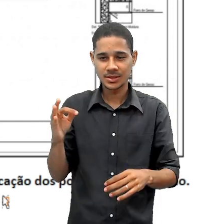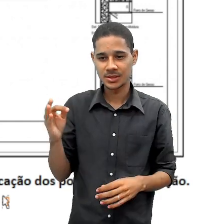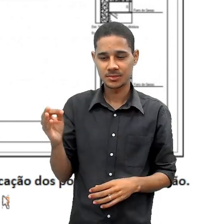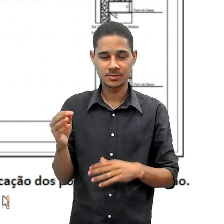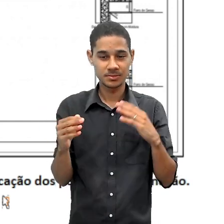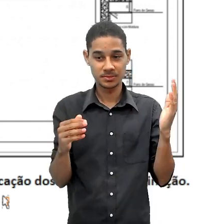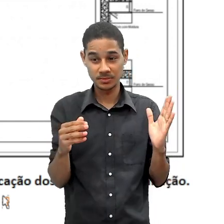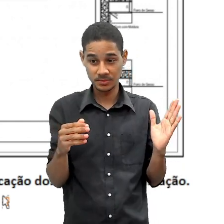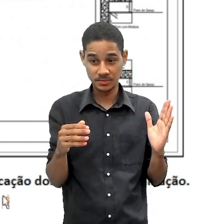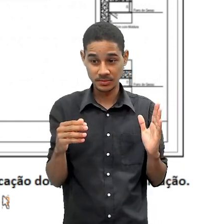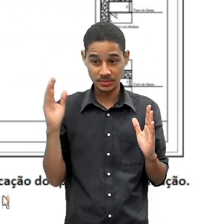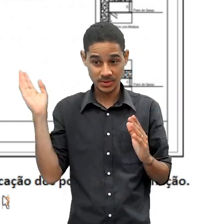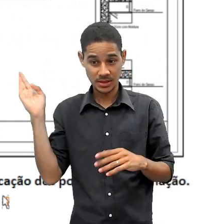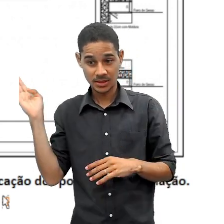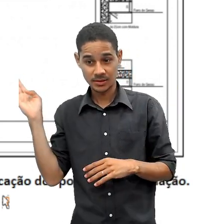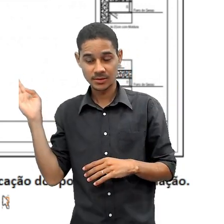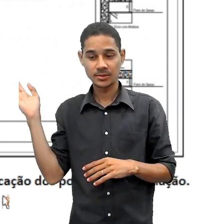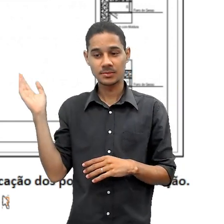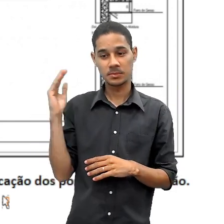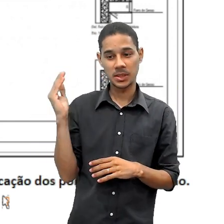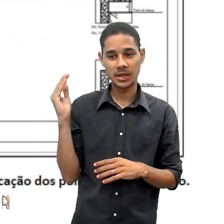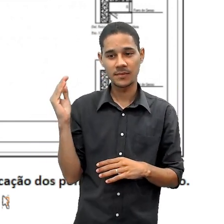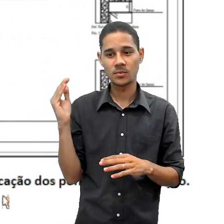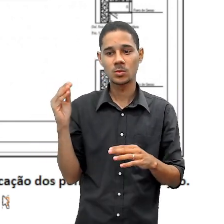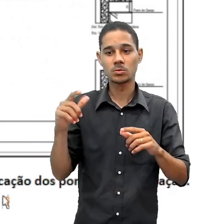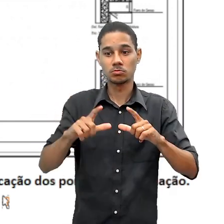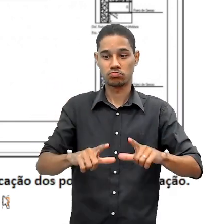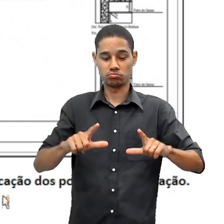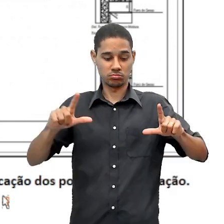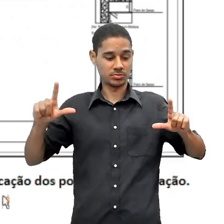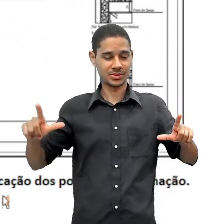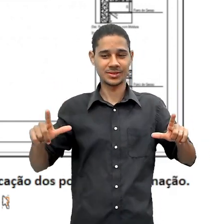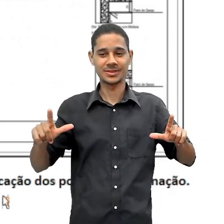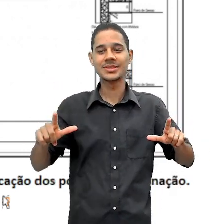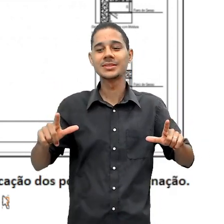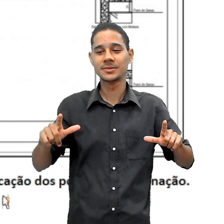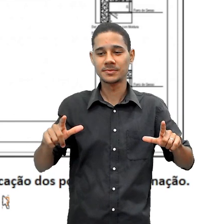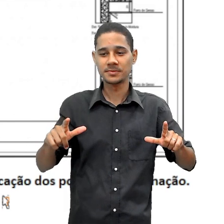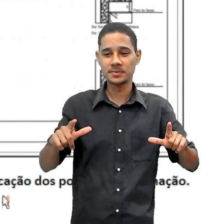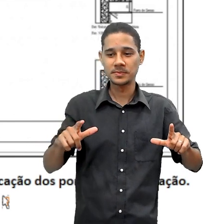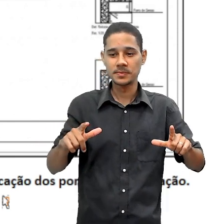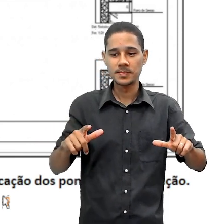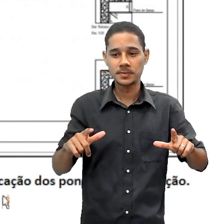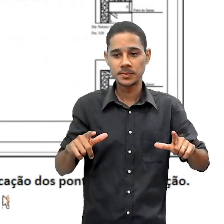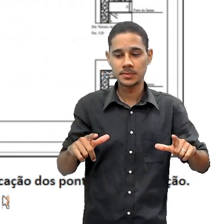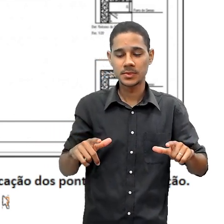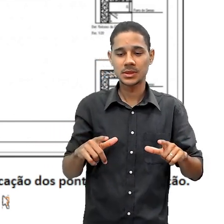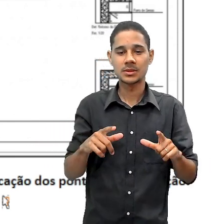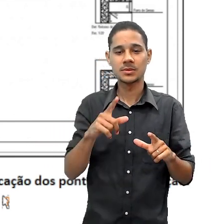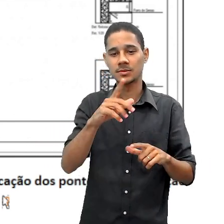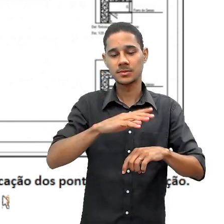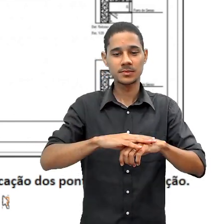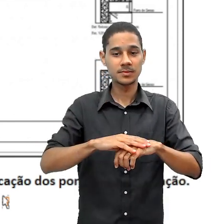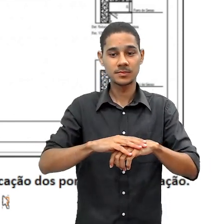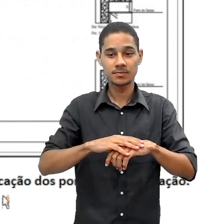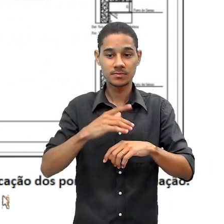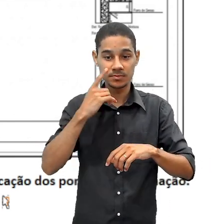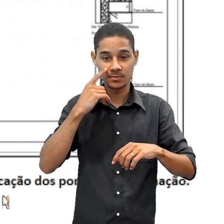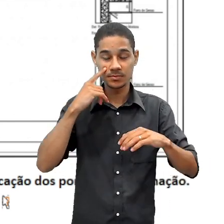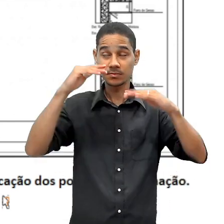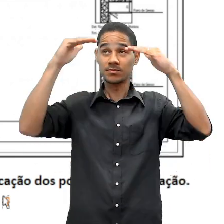e do lado direito um ambiente maior, onde você tem a definição de desenho, um desenho de forro